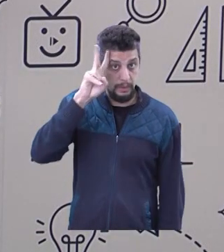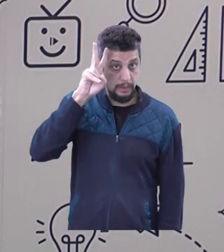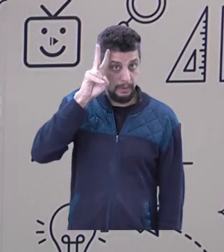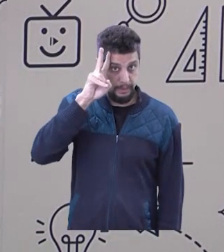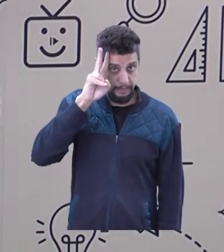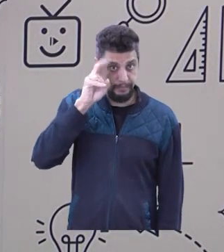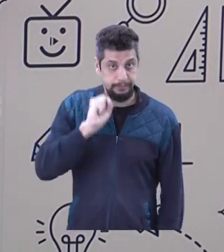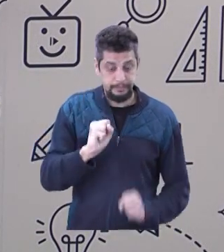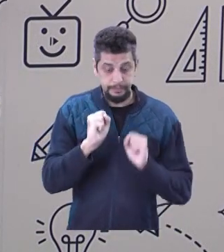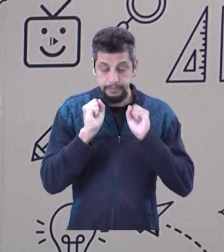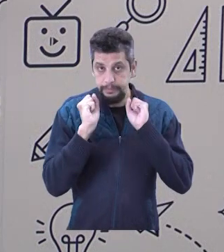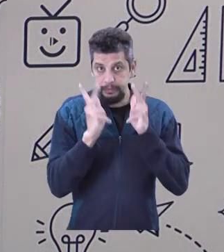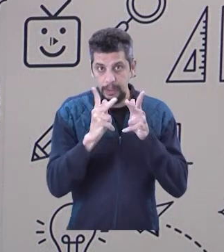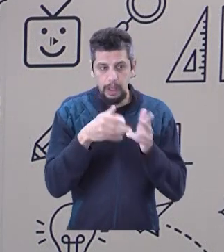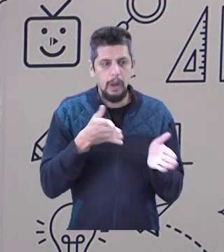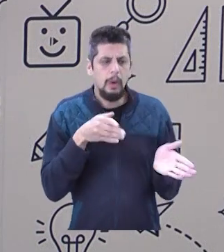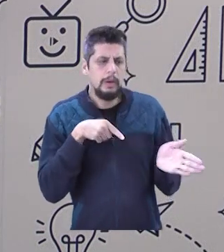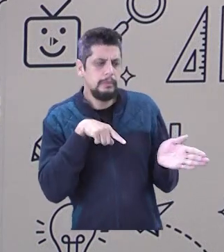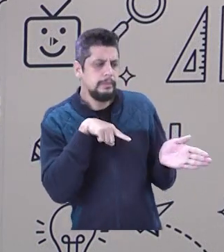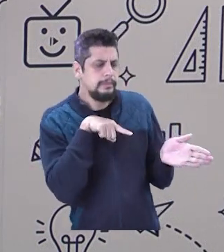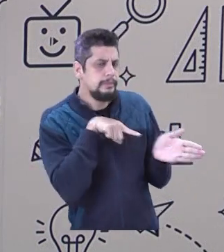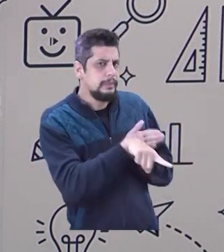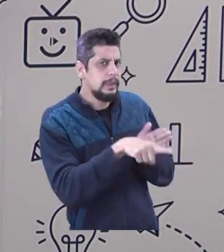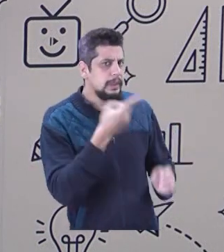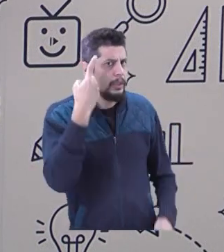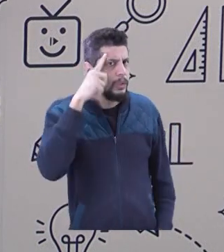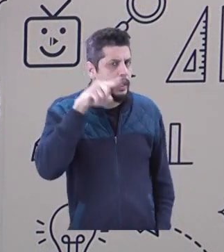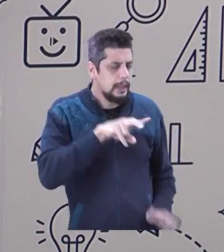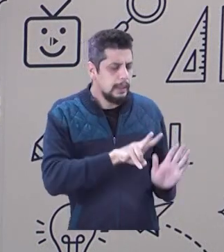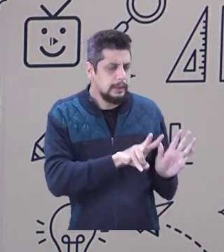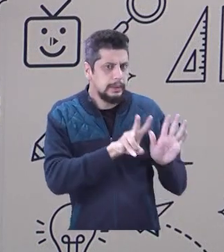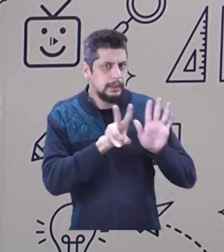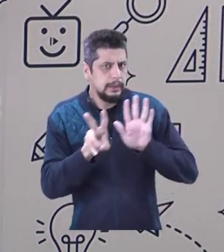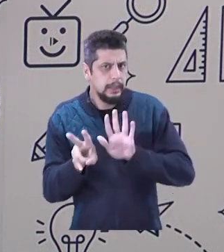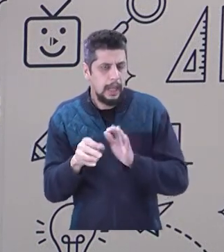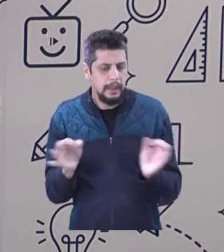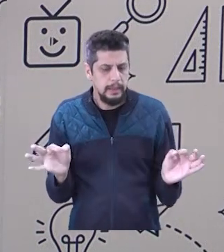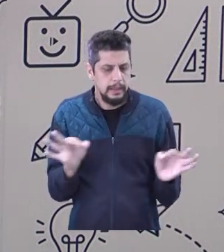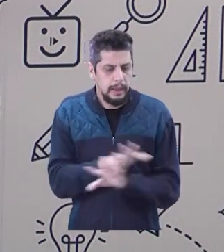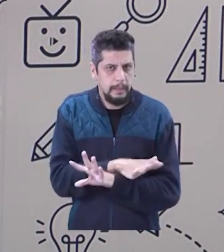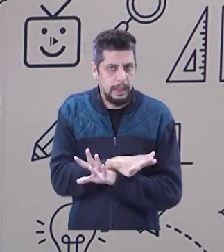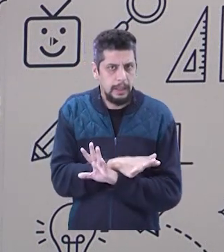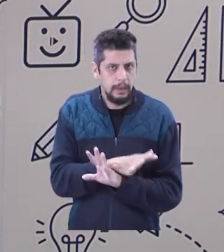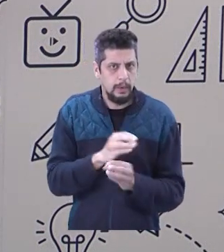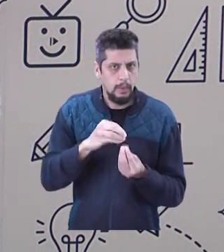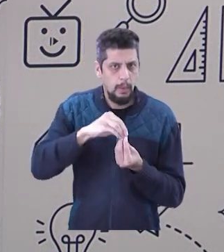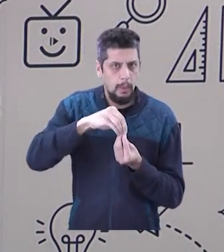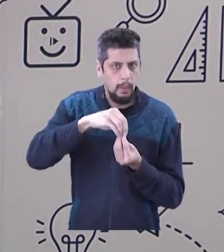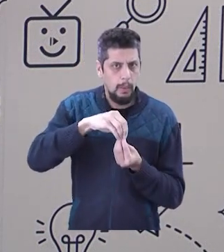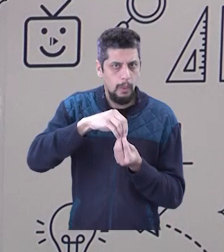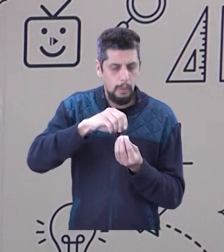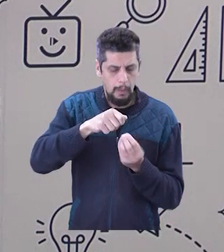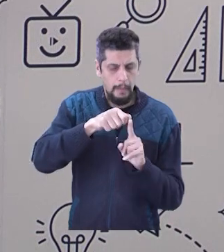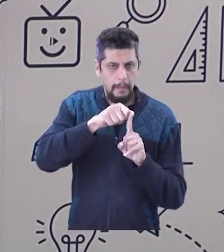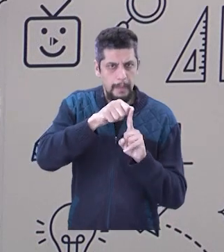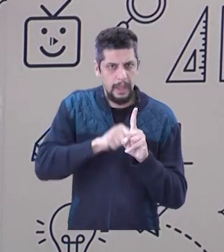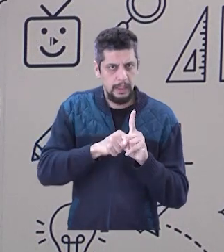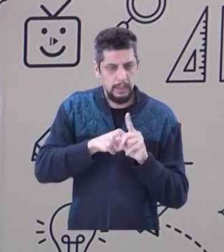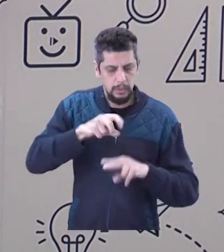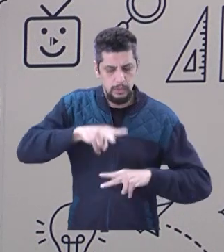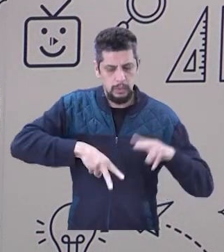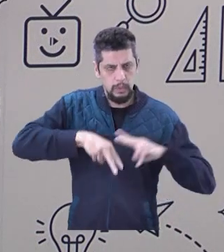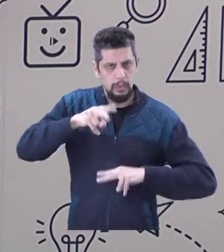Certo? Agora eu quero perguntar para você, professora, em que dia da semana terminará o mês de